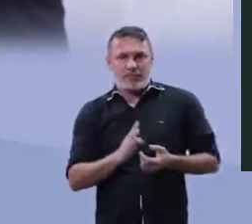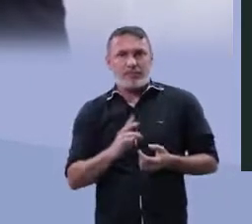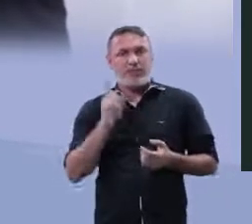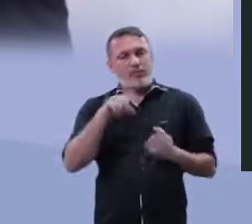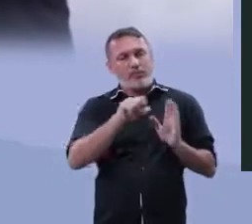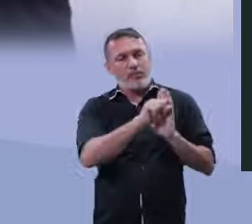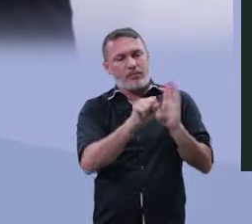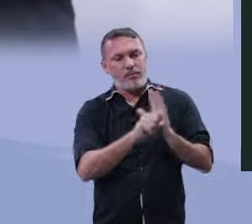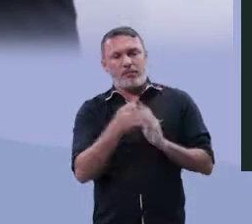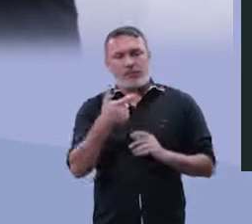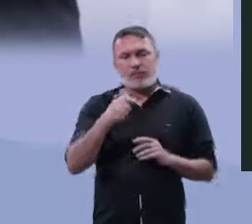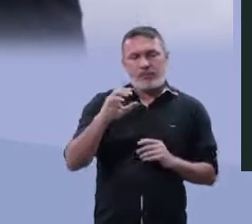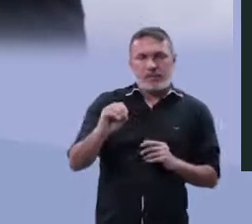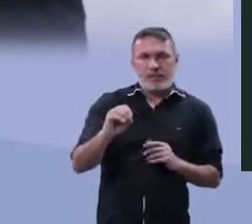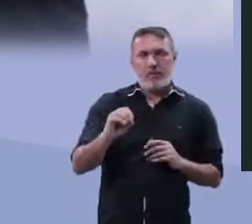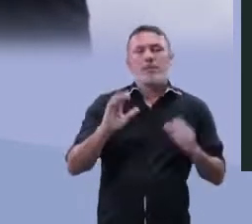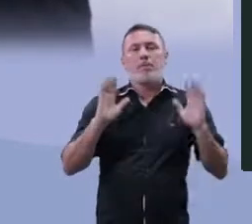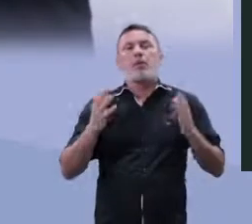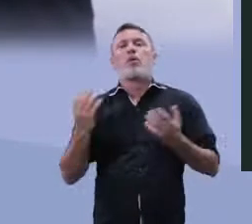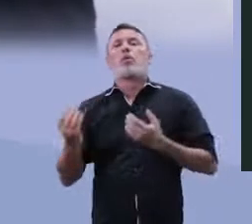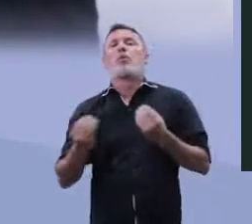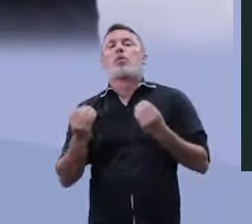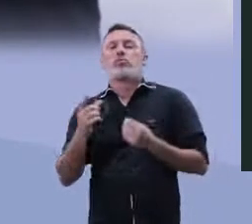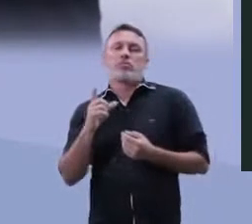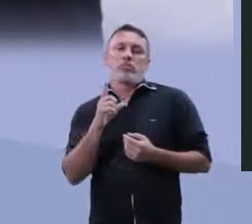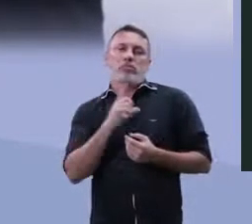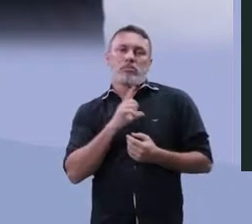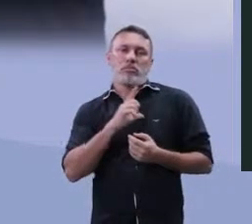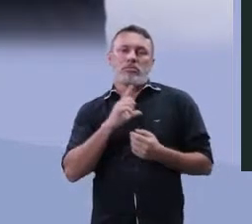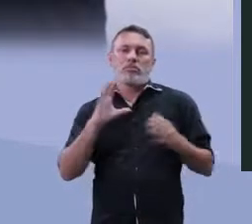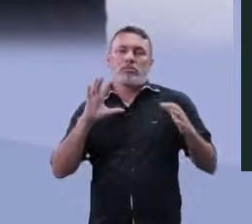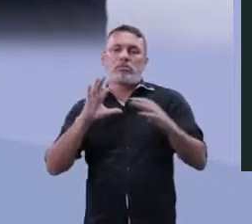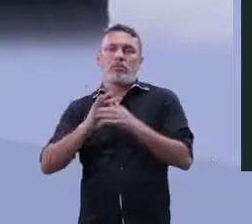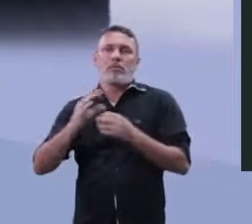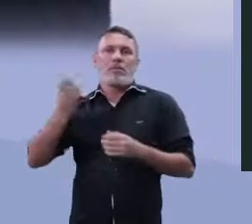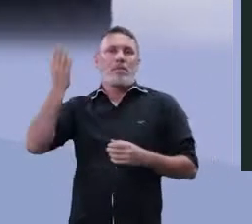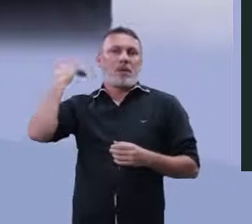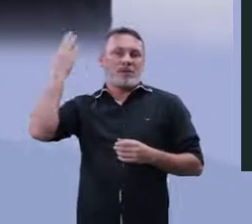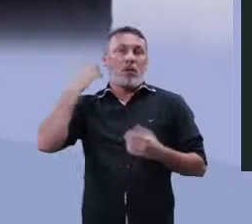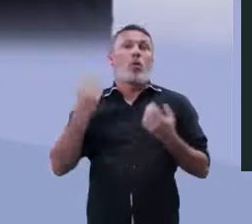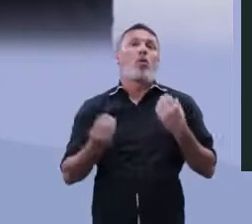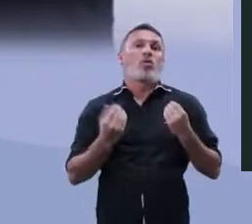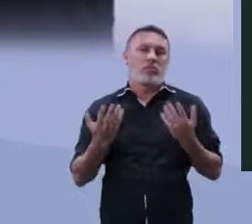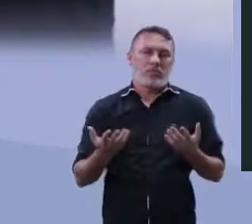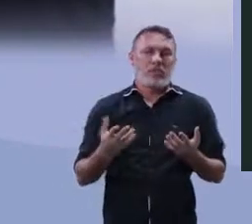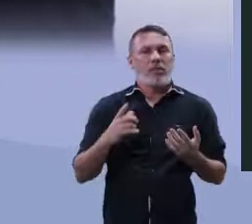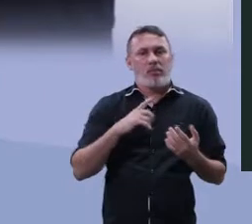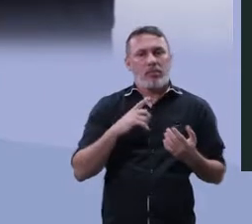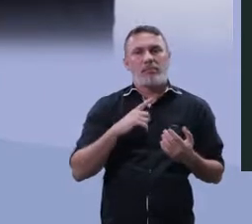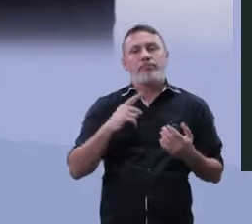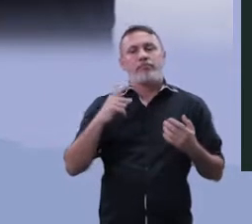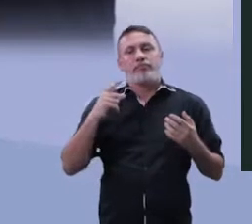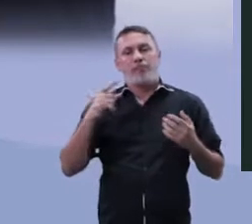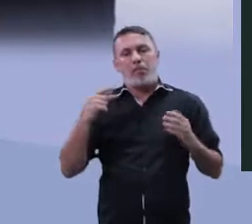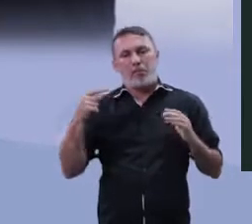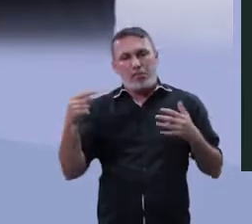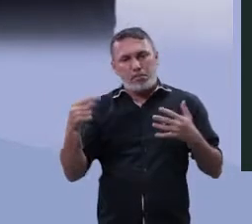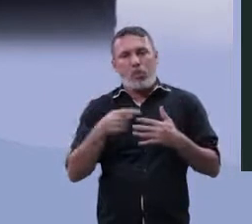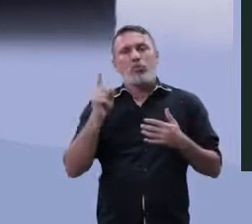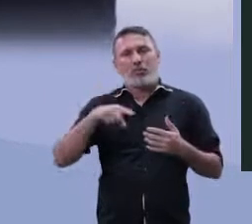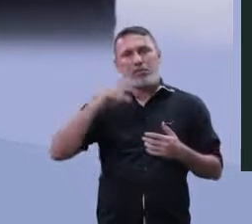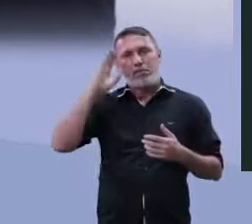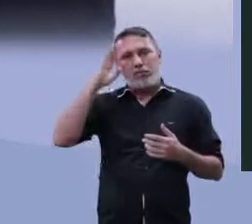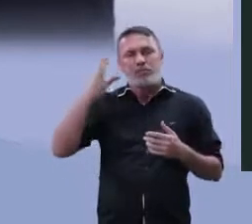realidade brasileira do século XX, mas como é que ela se conecta com o passado. Então, isso é um ponto